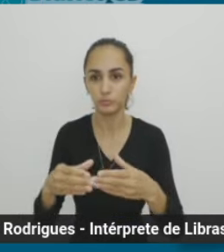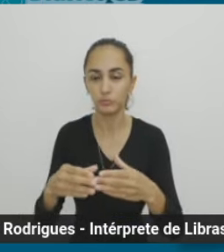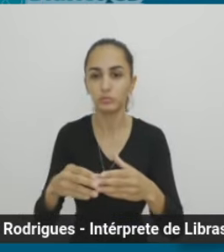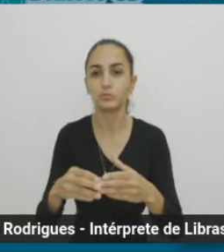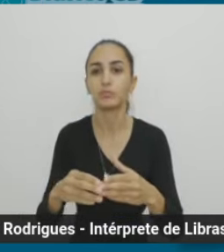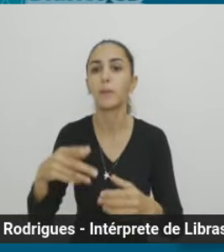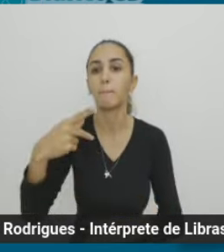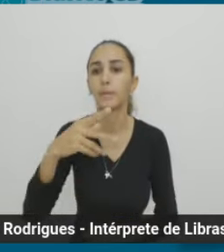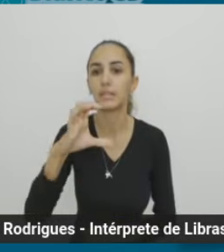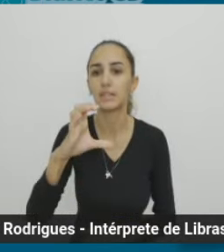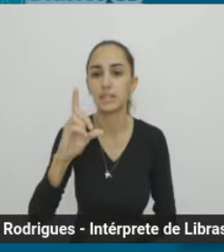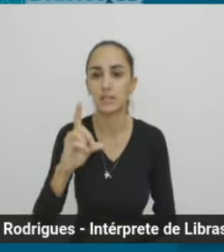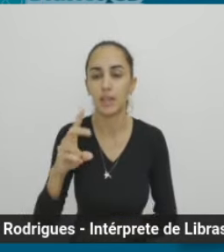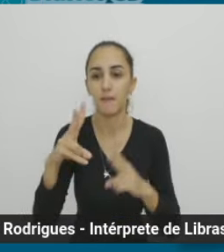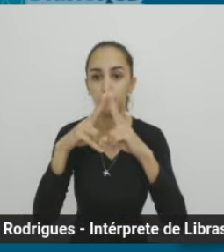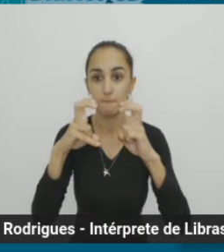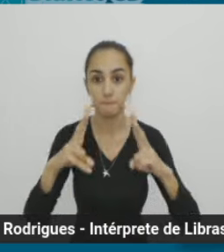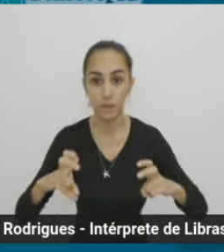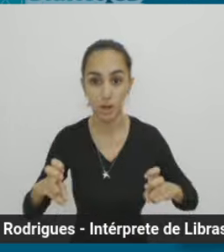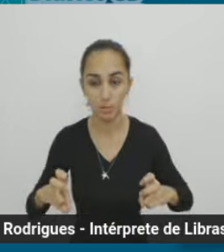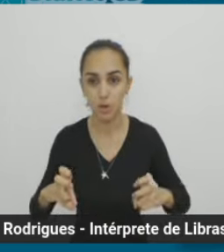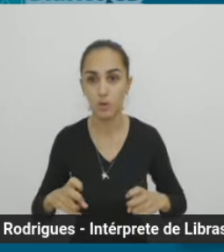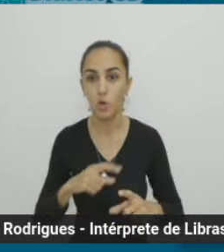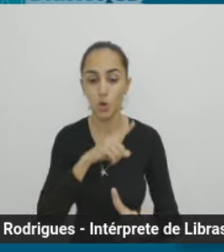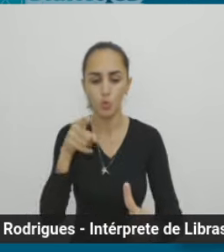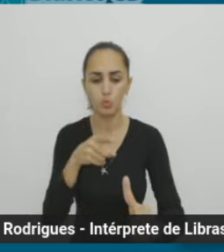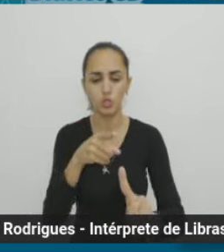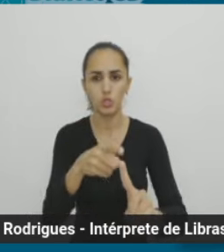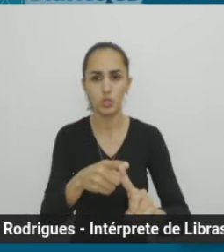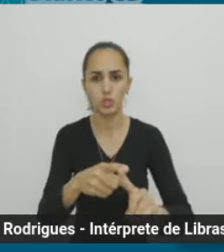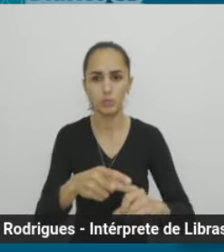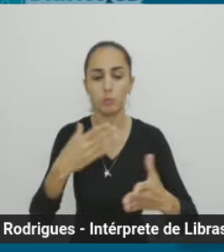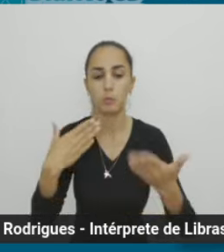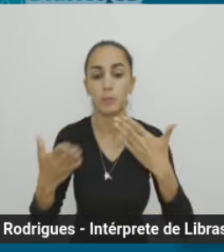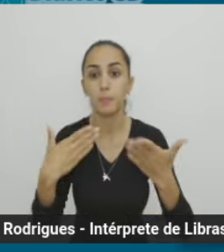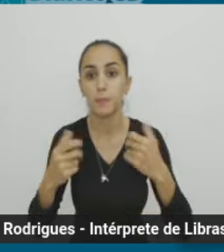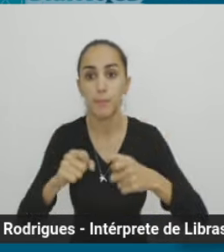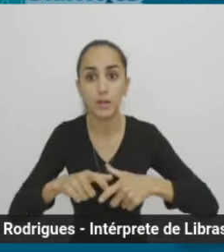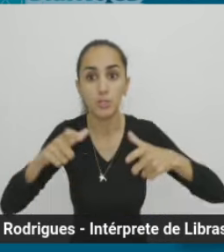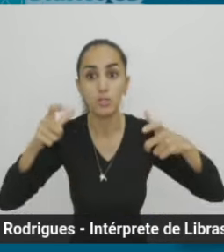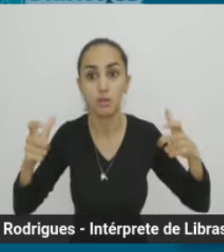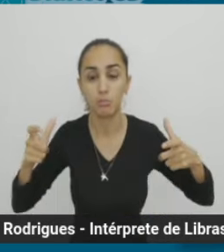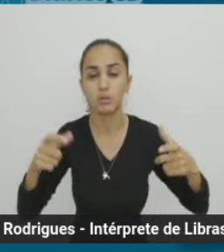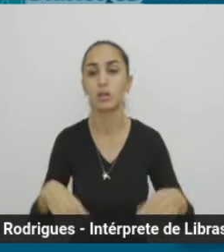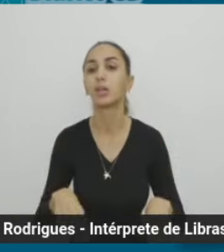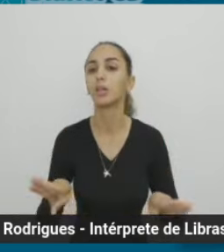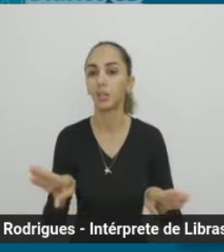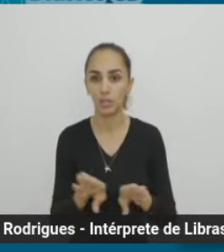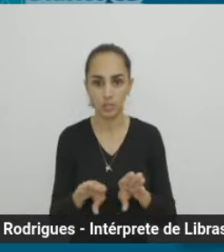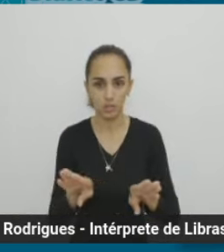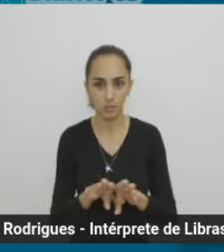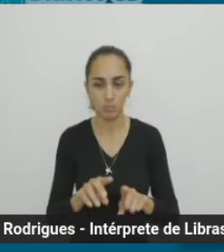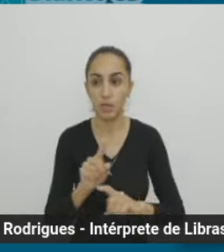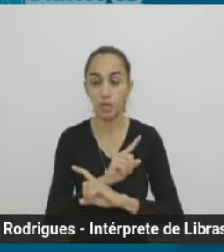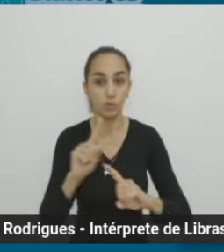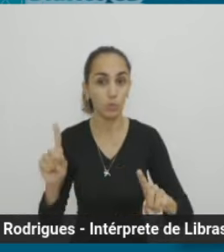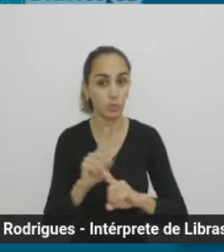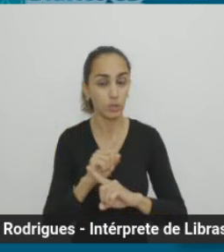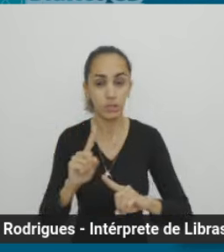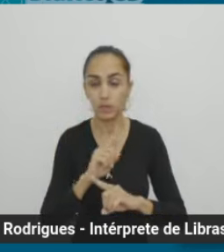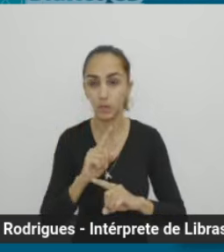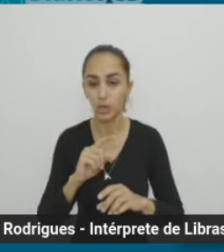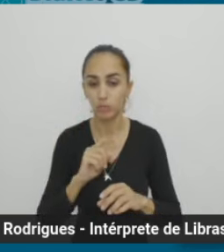Florianópolis, com o intuito de ampliar os debates sociais, inclusive os que ainda não nos alcançam.